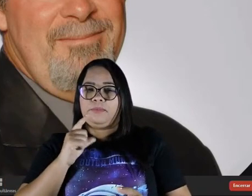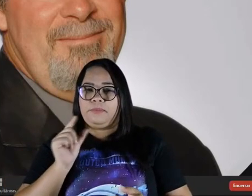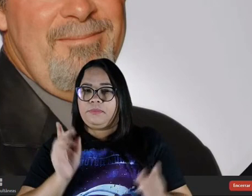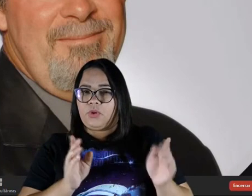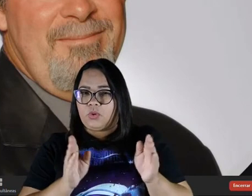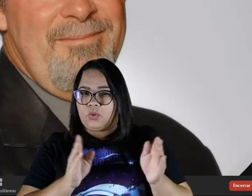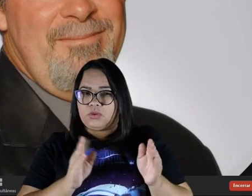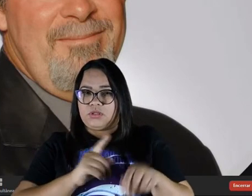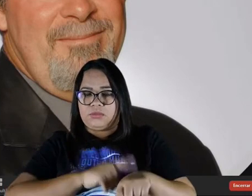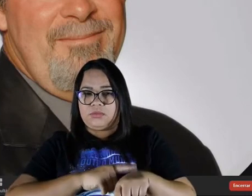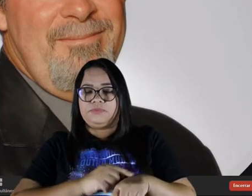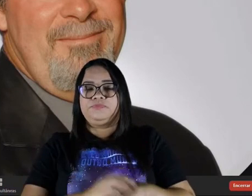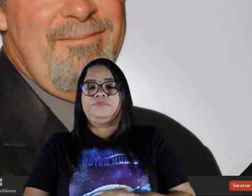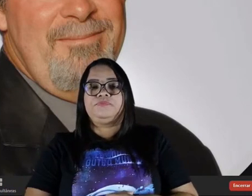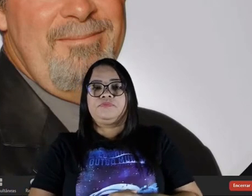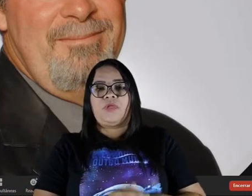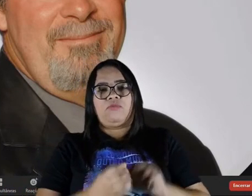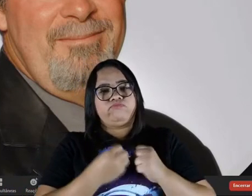aqui,